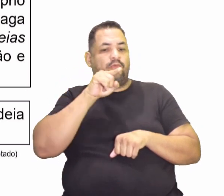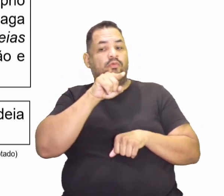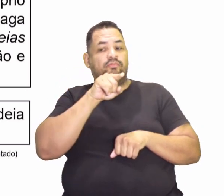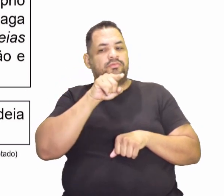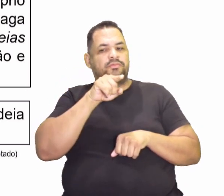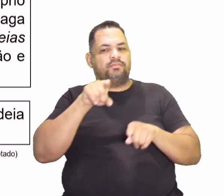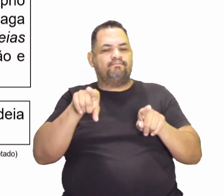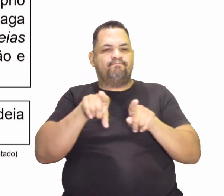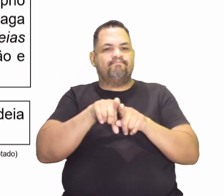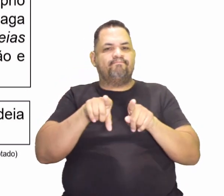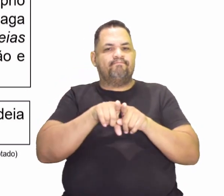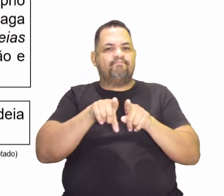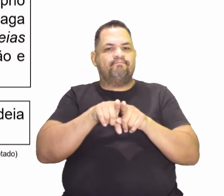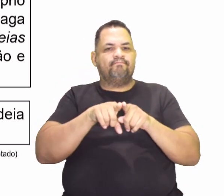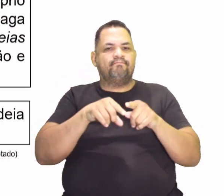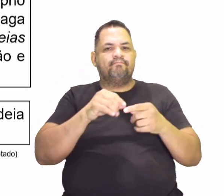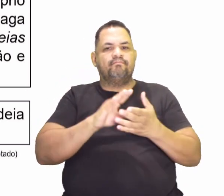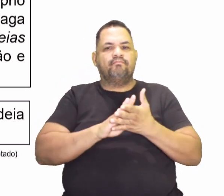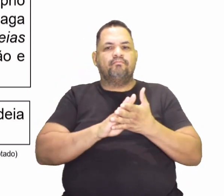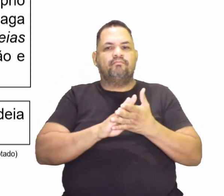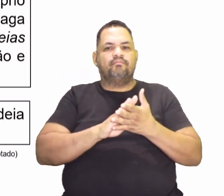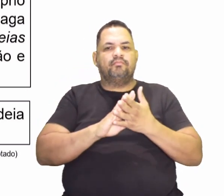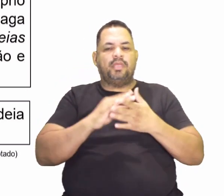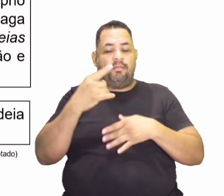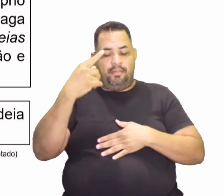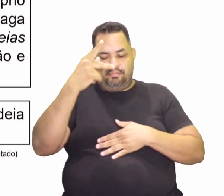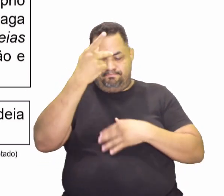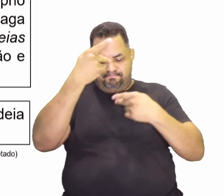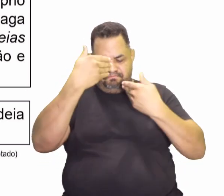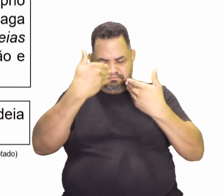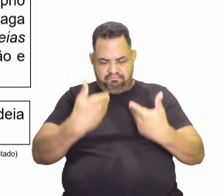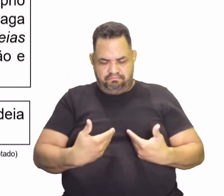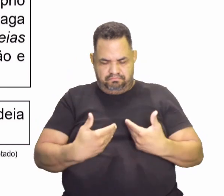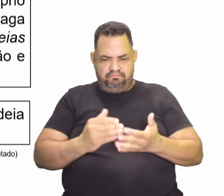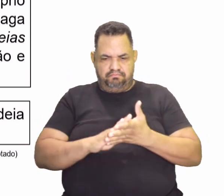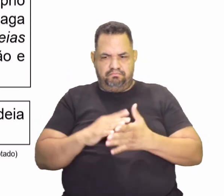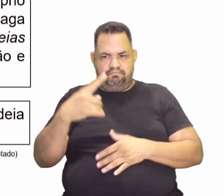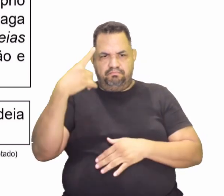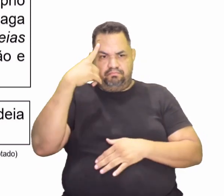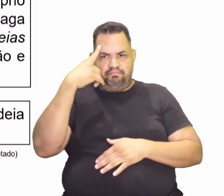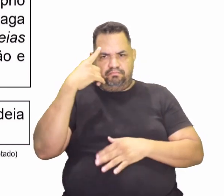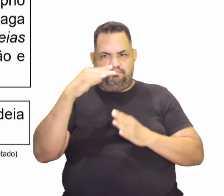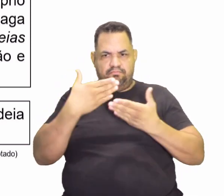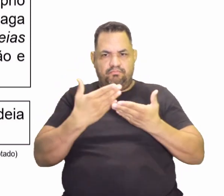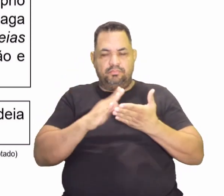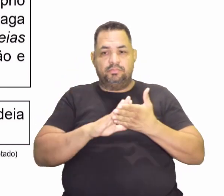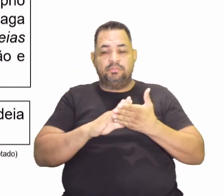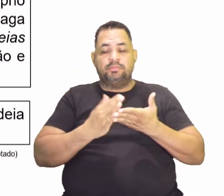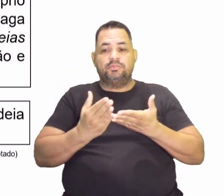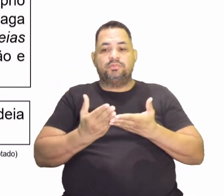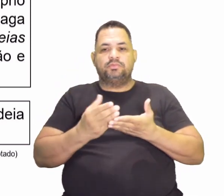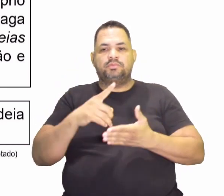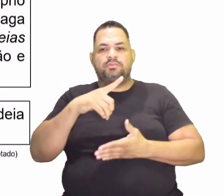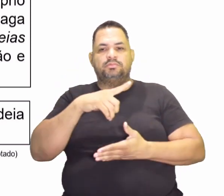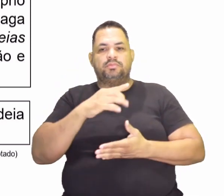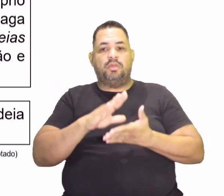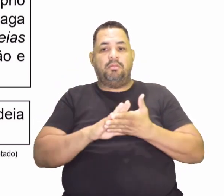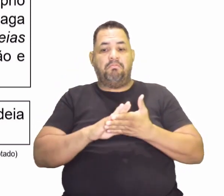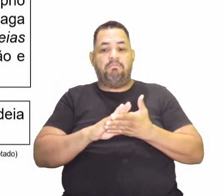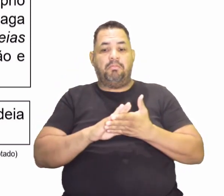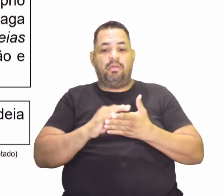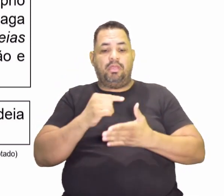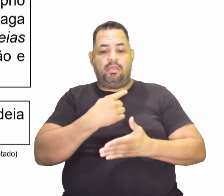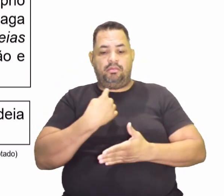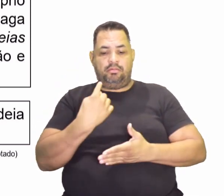né? Uma res cogita, um ser pensante. Eu só existo enquanto penso. Olha só a ideia de